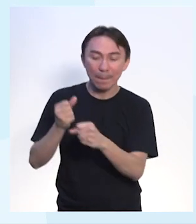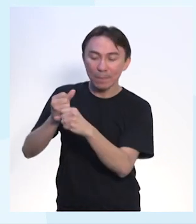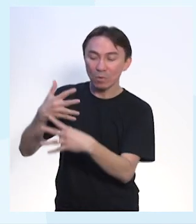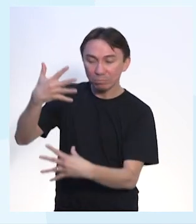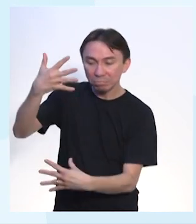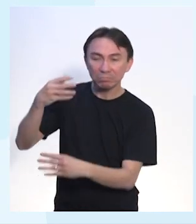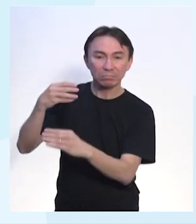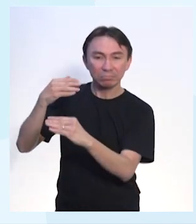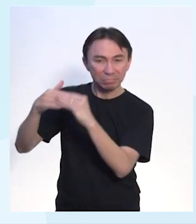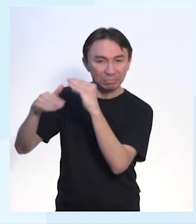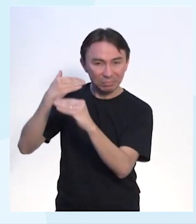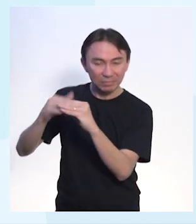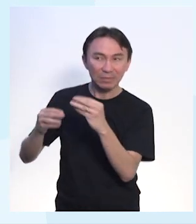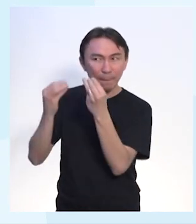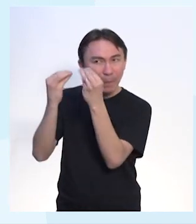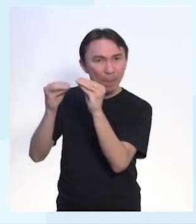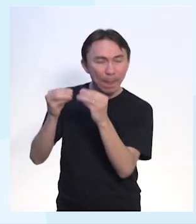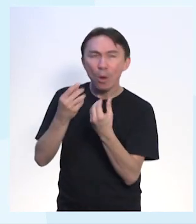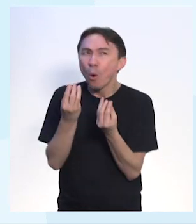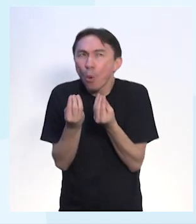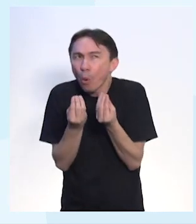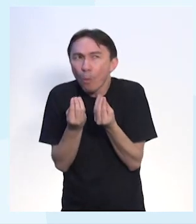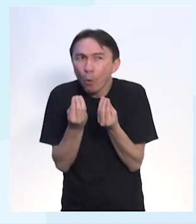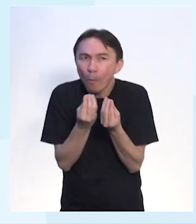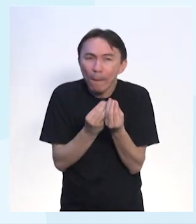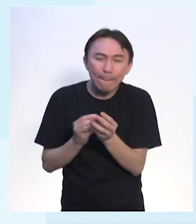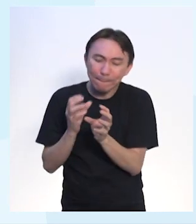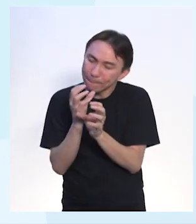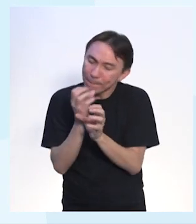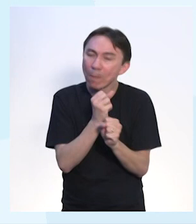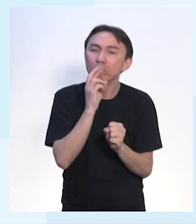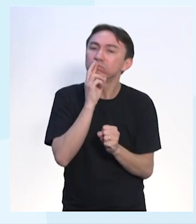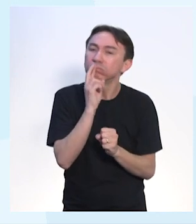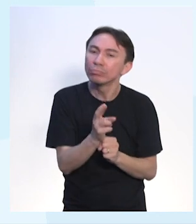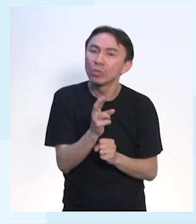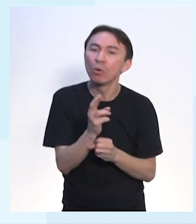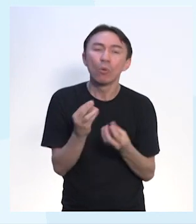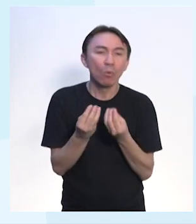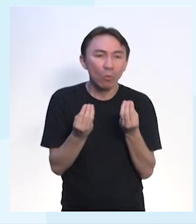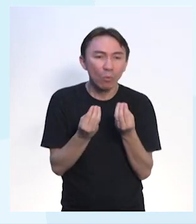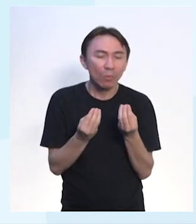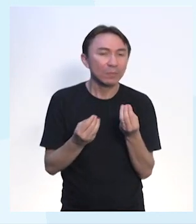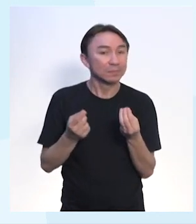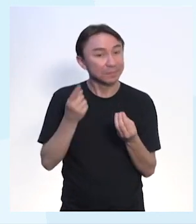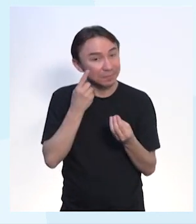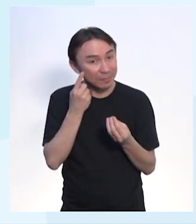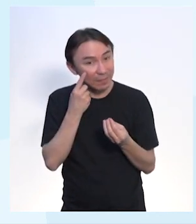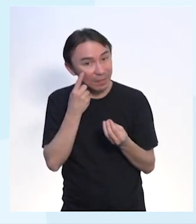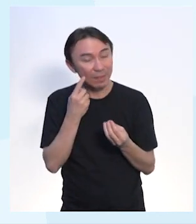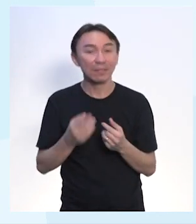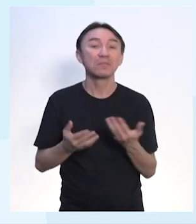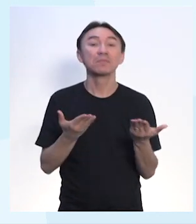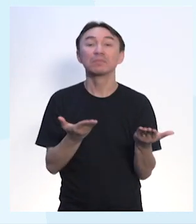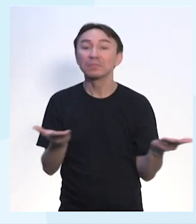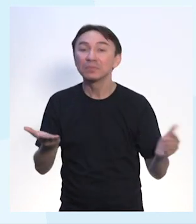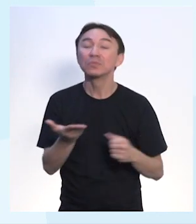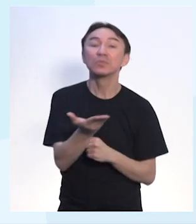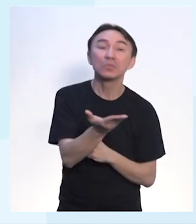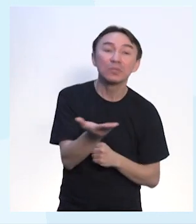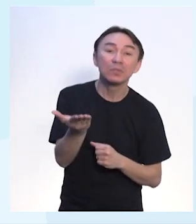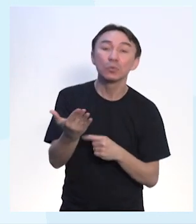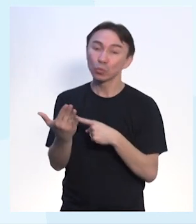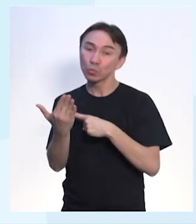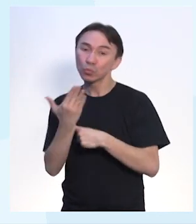vocês resolveriam essa questão. Eu montei aí um modelo de como resolver, mas eu gostaria que vocês identificassem